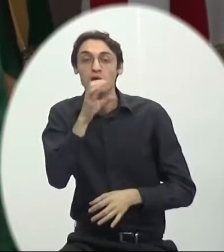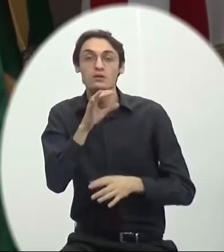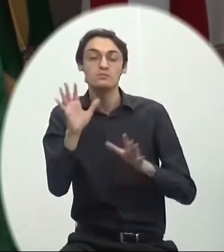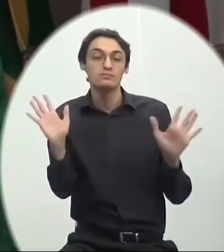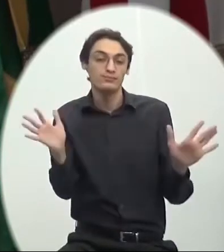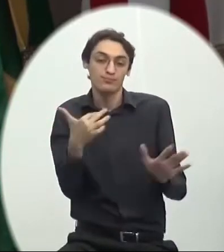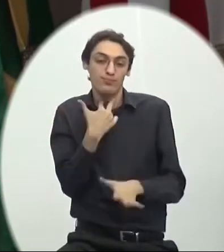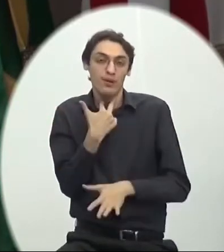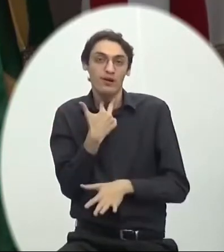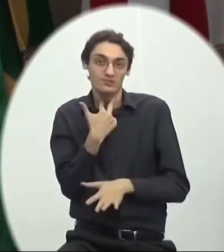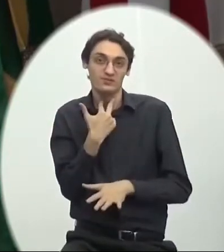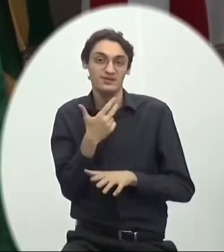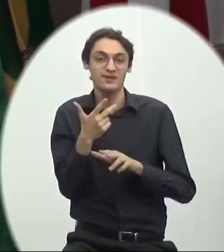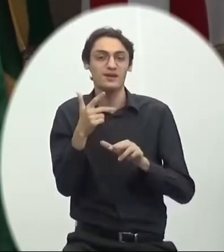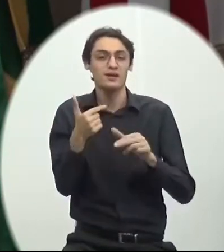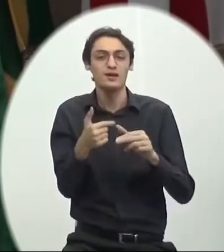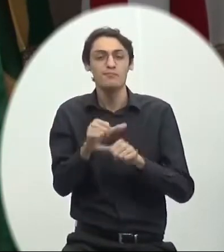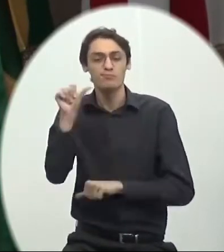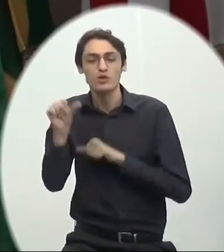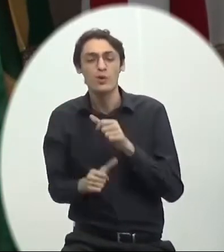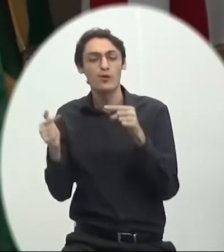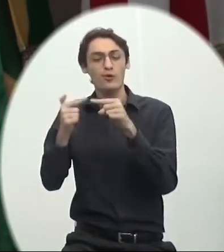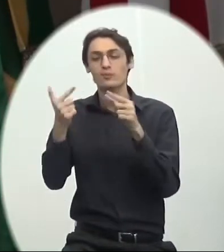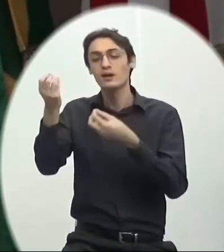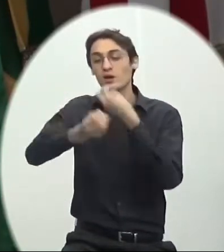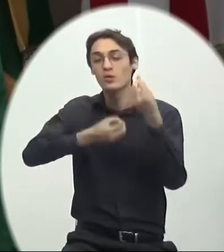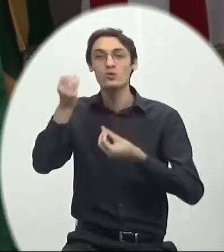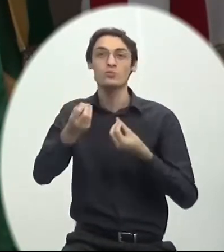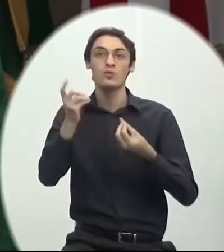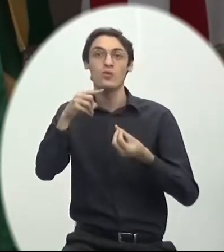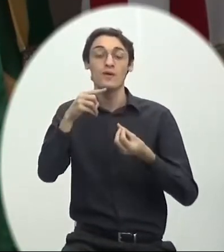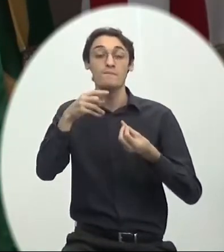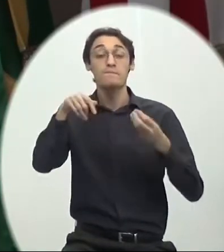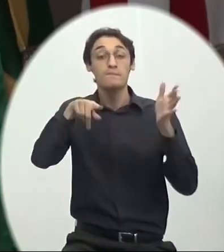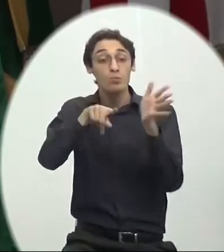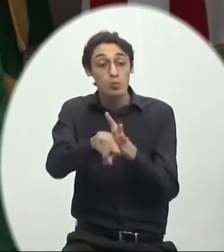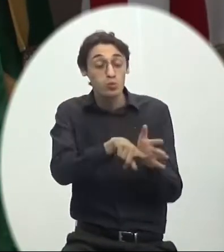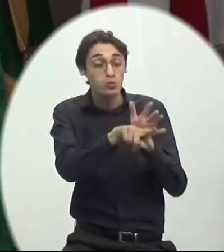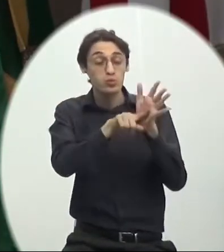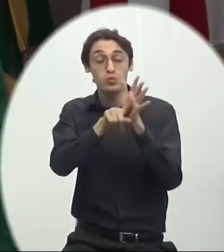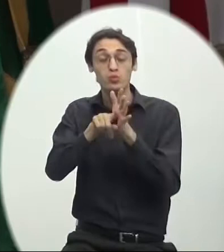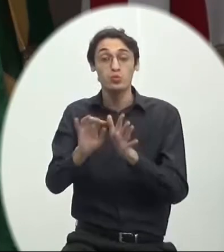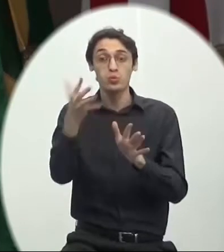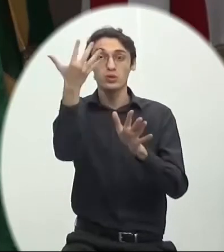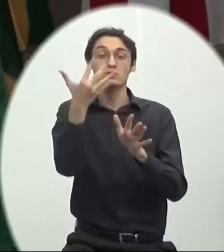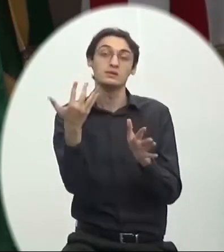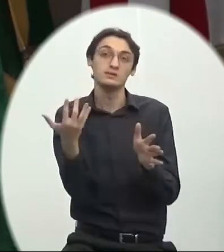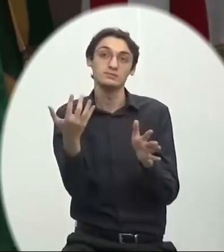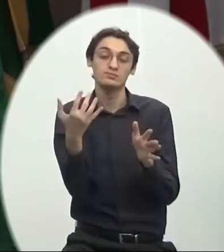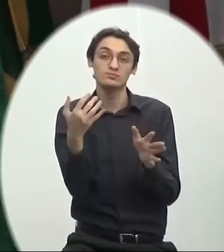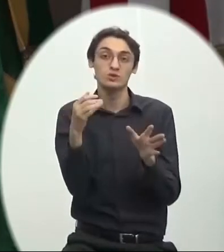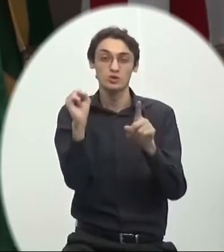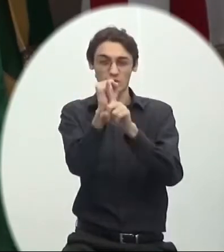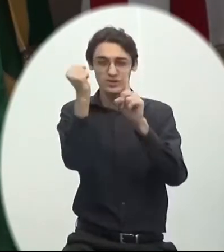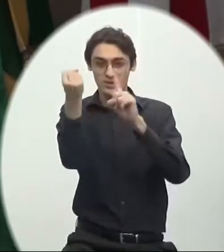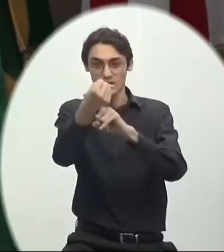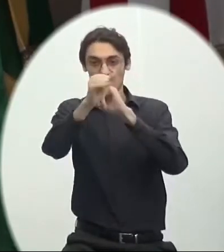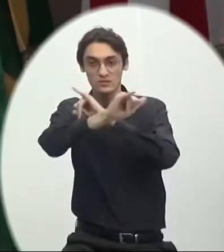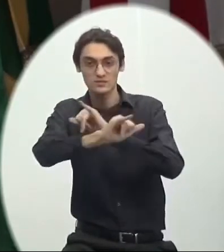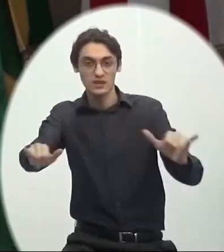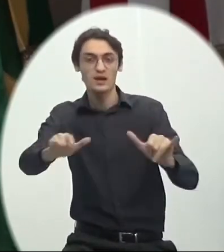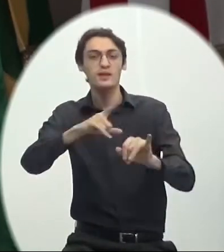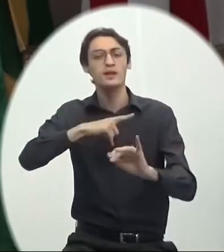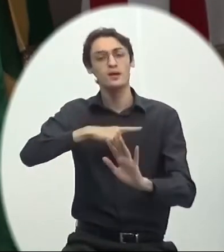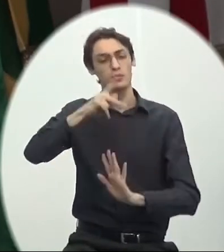nesse veto que se faça uma estimativa do impacto, né? Eu quero dizer para a sociedade que em dezenas de